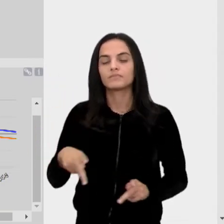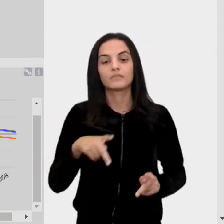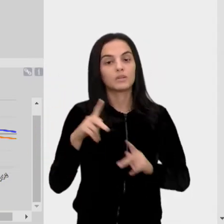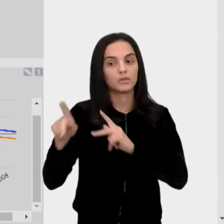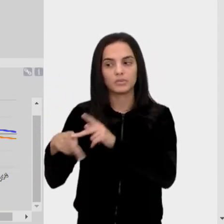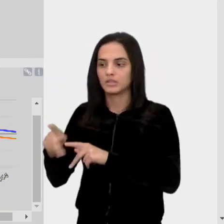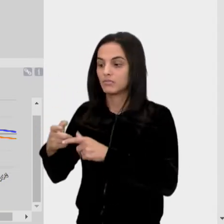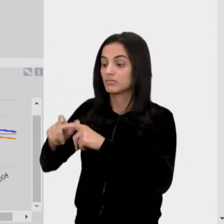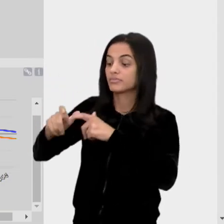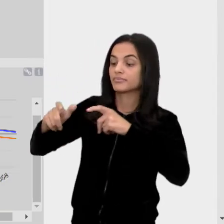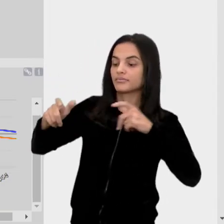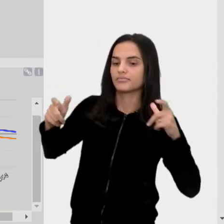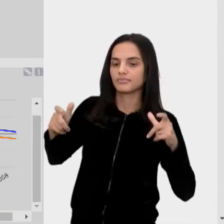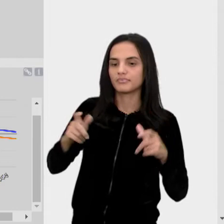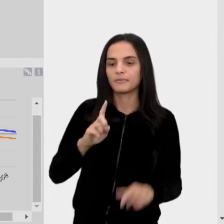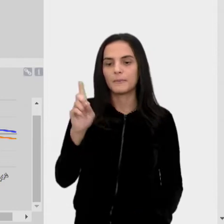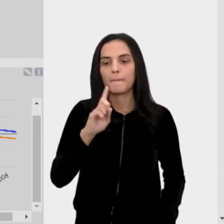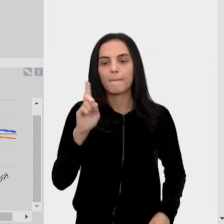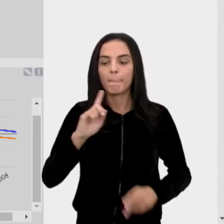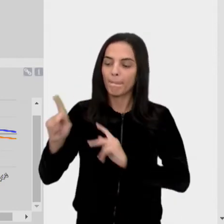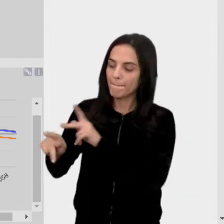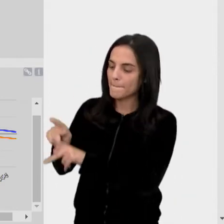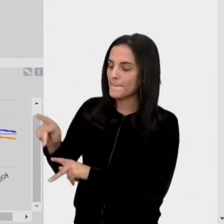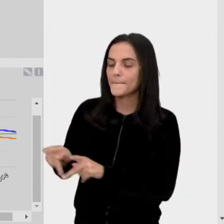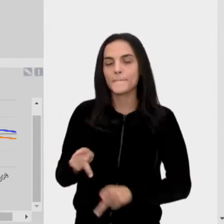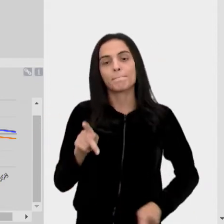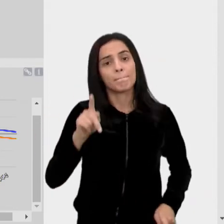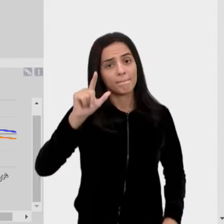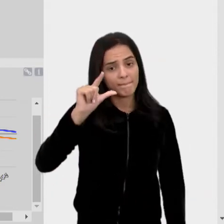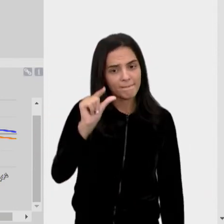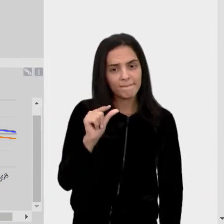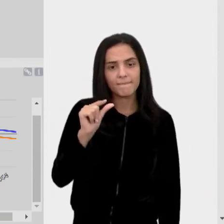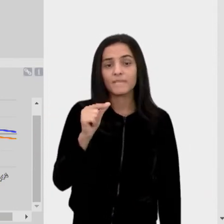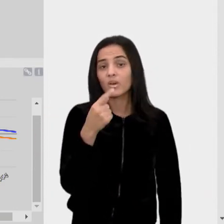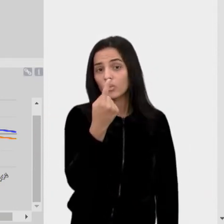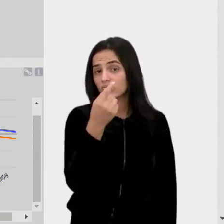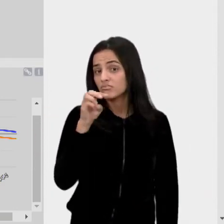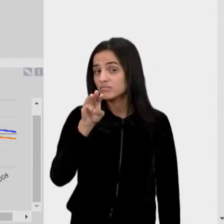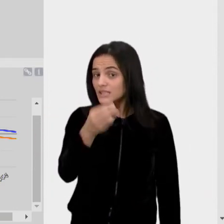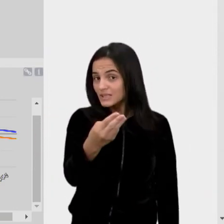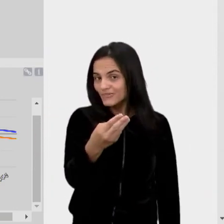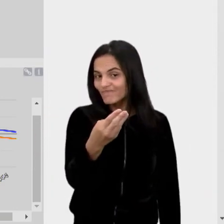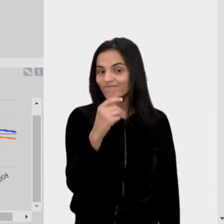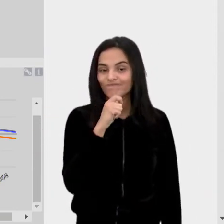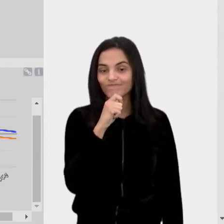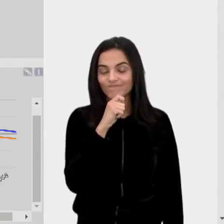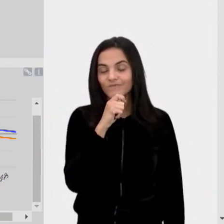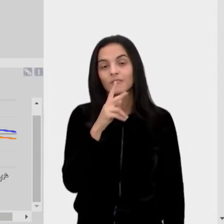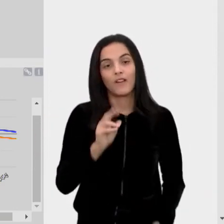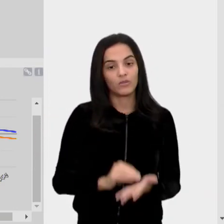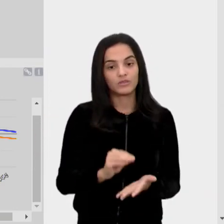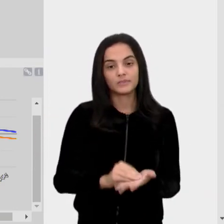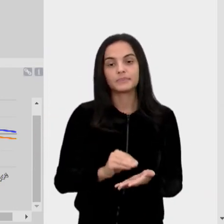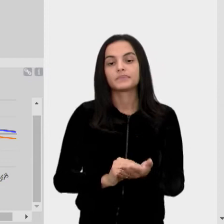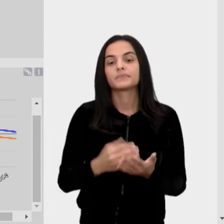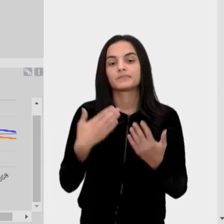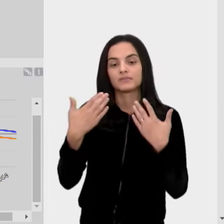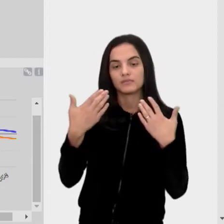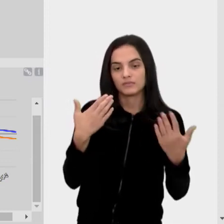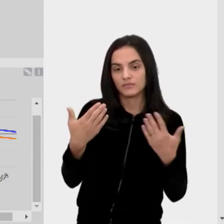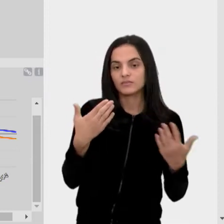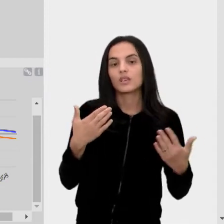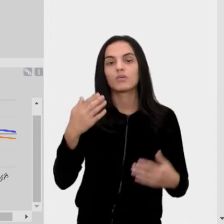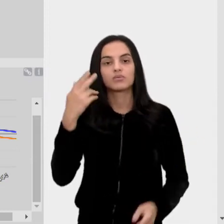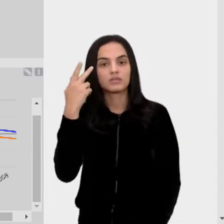população elevada, né, tem uma população aí baixa, né, não chega a 1 milhão de habitantes, né, fazendo uma comparação com